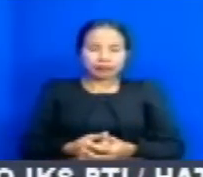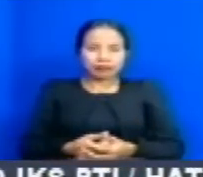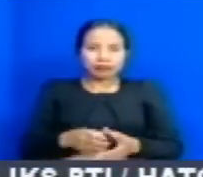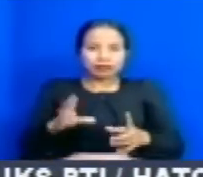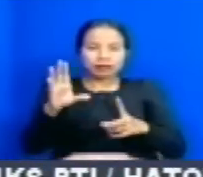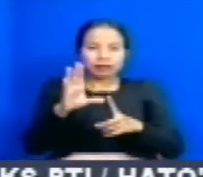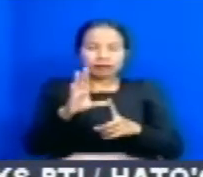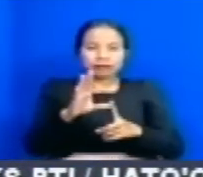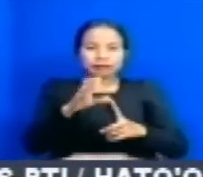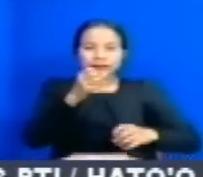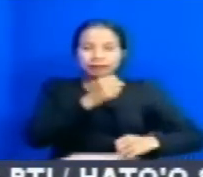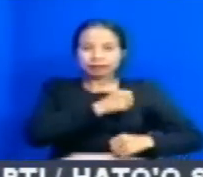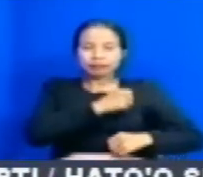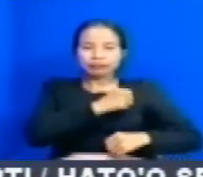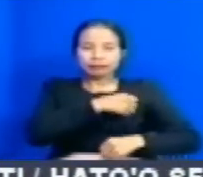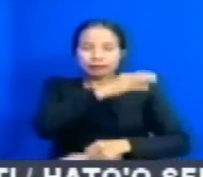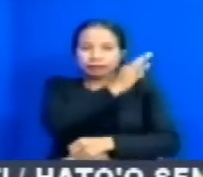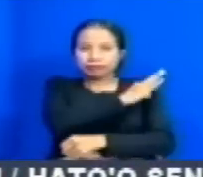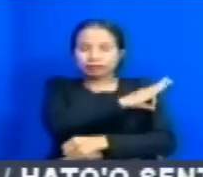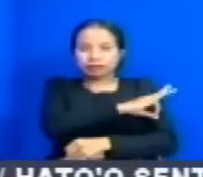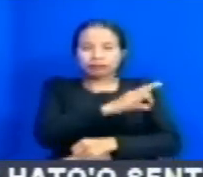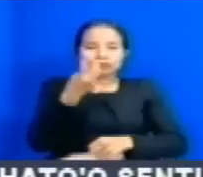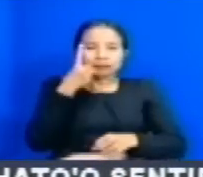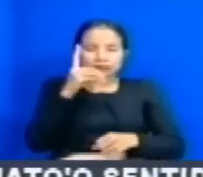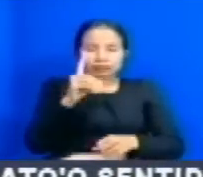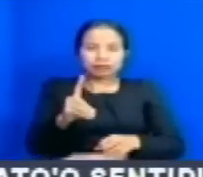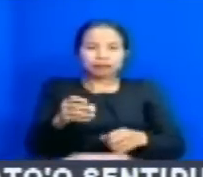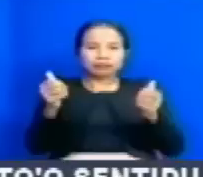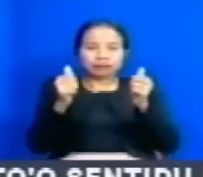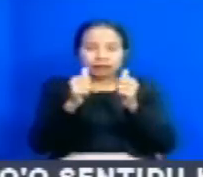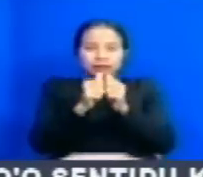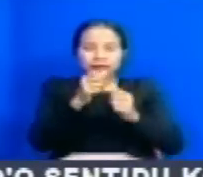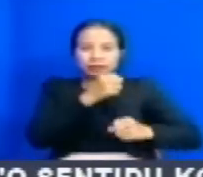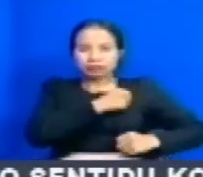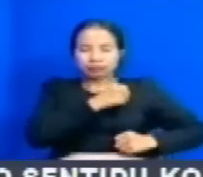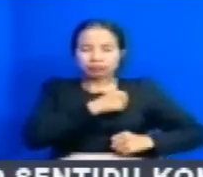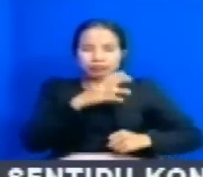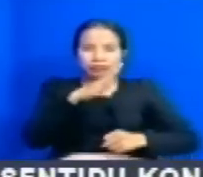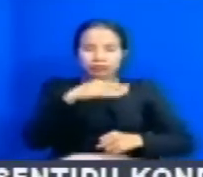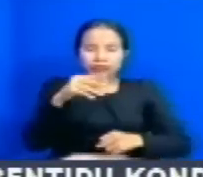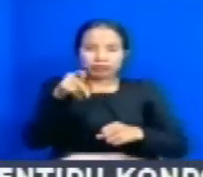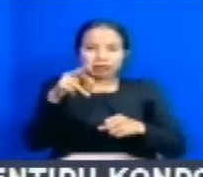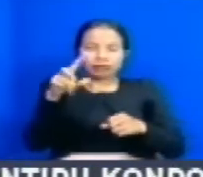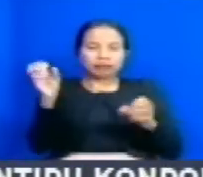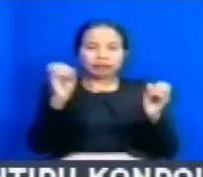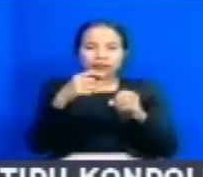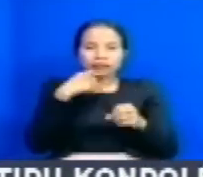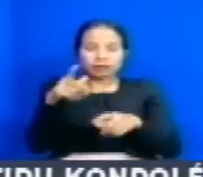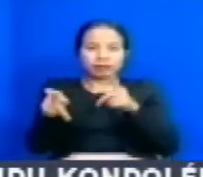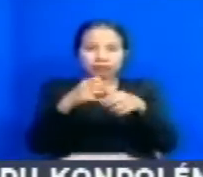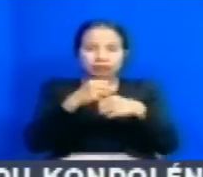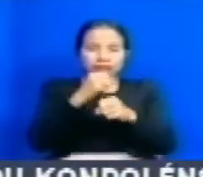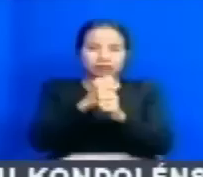Tenente General Falu Ratelaek declara, FF de Teli Hopeni Teli, se la tolera cidadão comete crime.